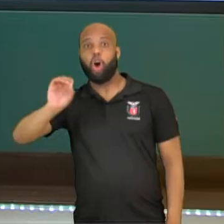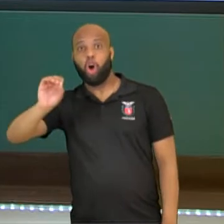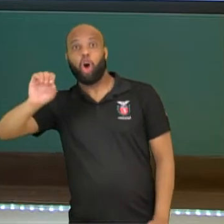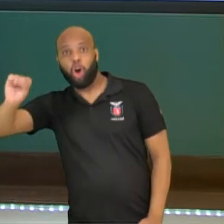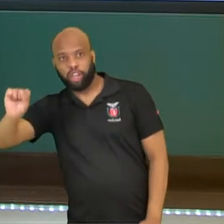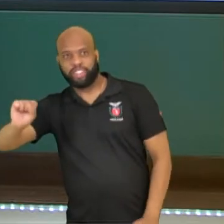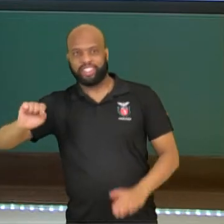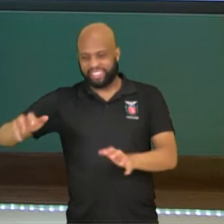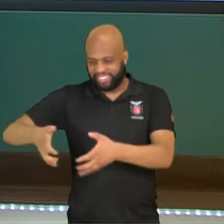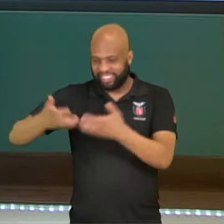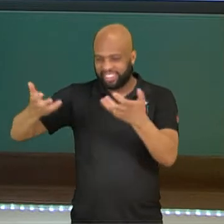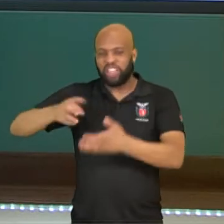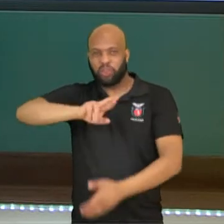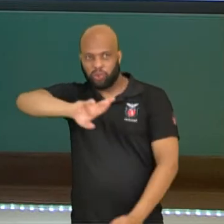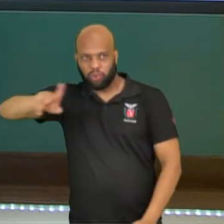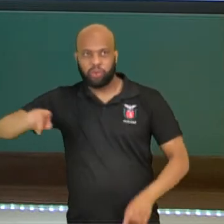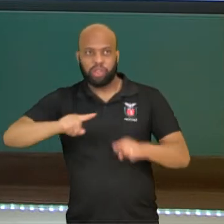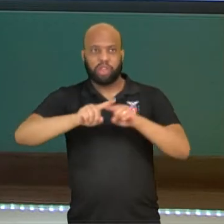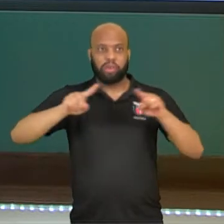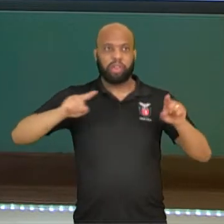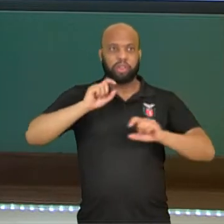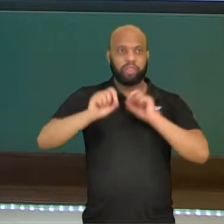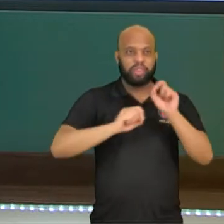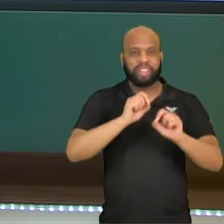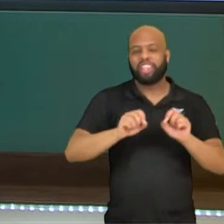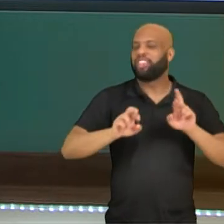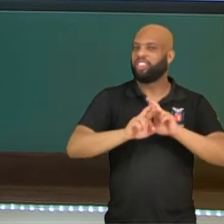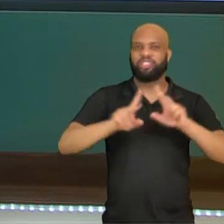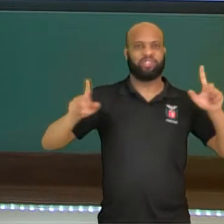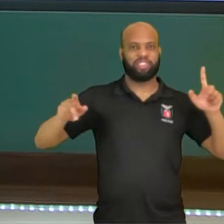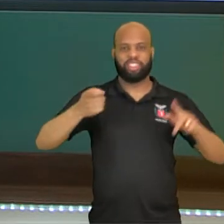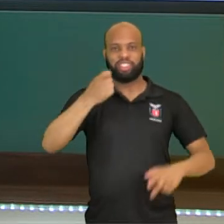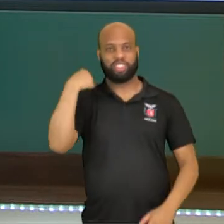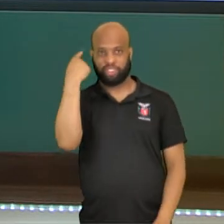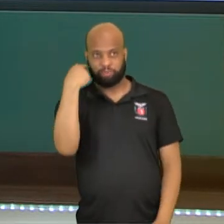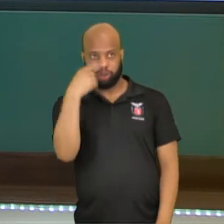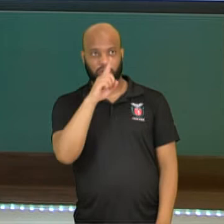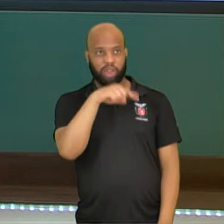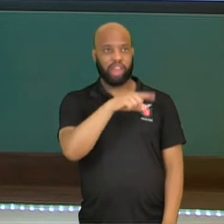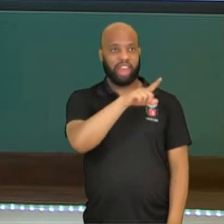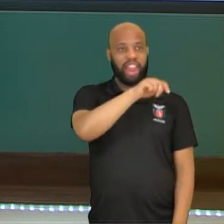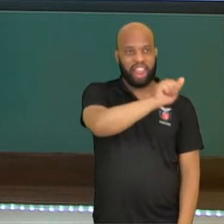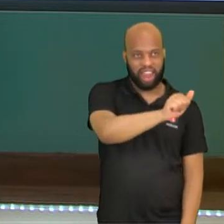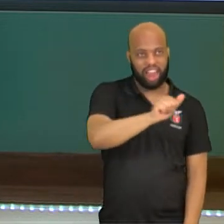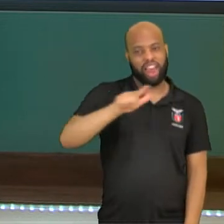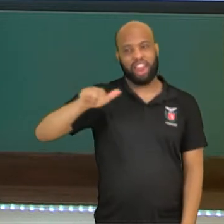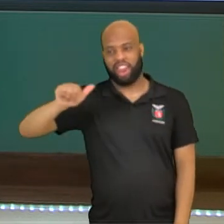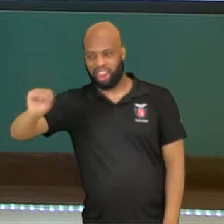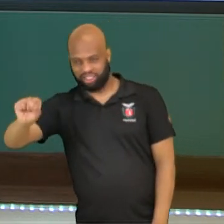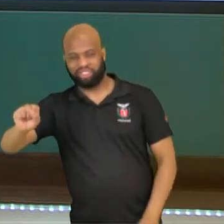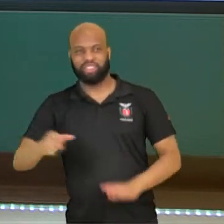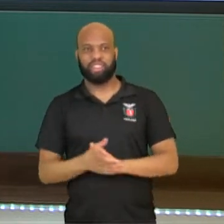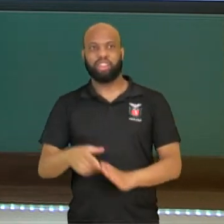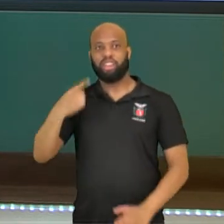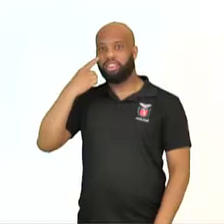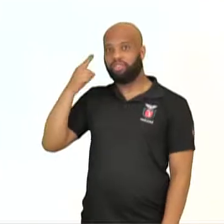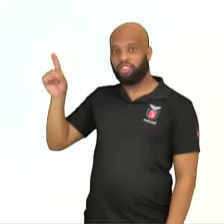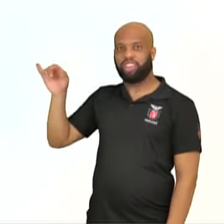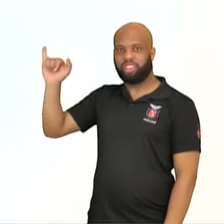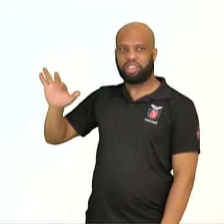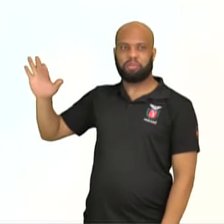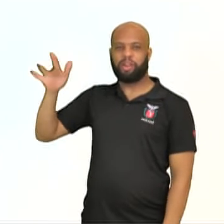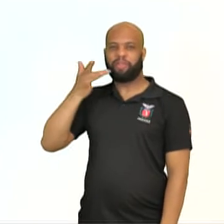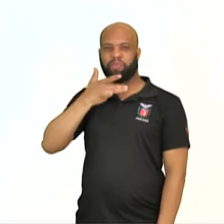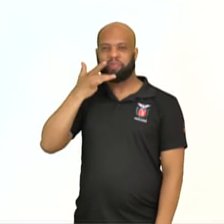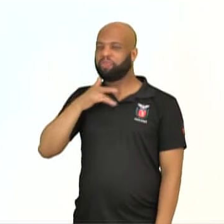legumes. E olha o que eu tenho em espanhol. La costumbre, las legumbres. O professor trouxe uma imagem aqui. Olha que